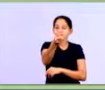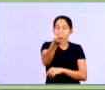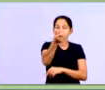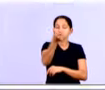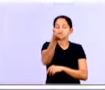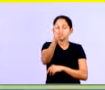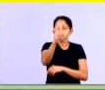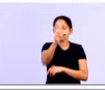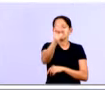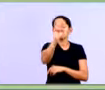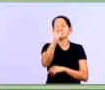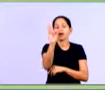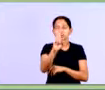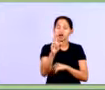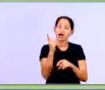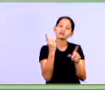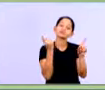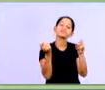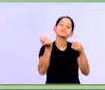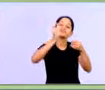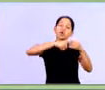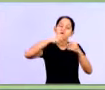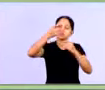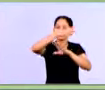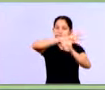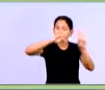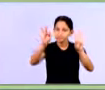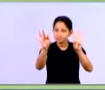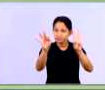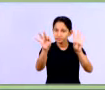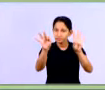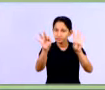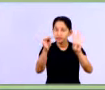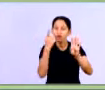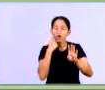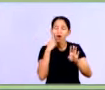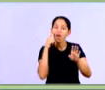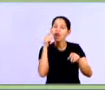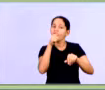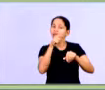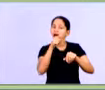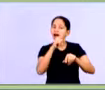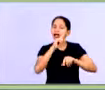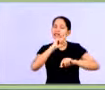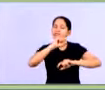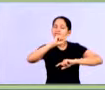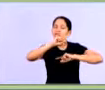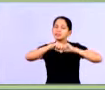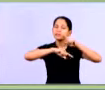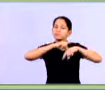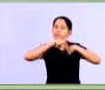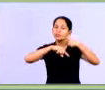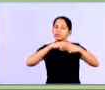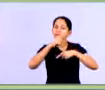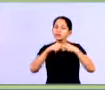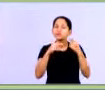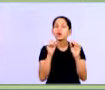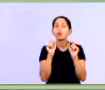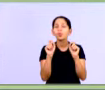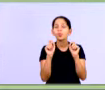está lá na nossa tabela também, né? Vamos voltar lá na tabela. Está no ano 3, o momento logo depois desse último valor negativo. Então